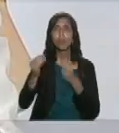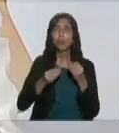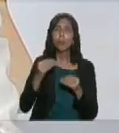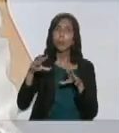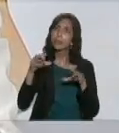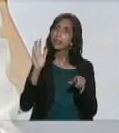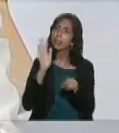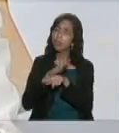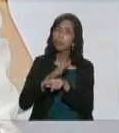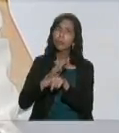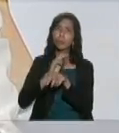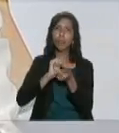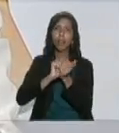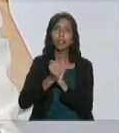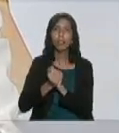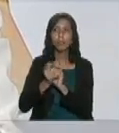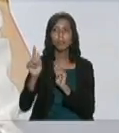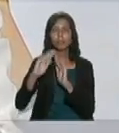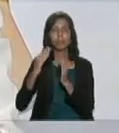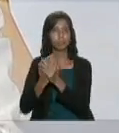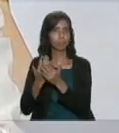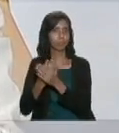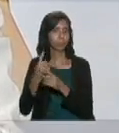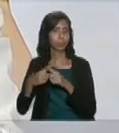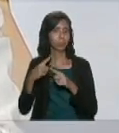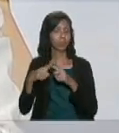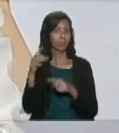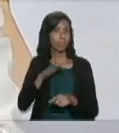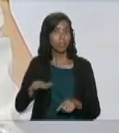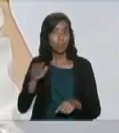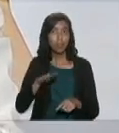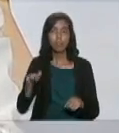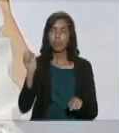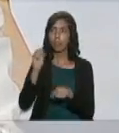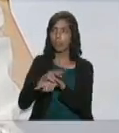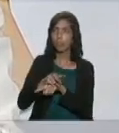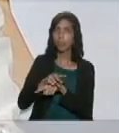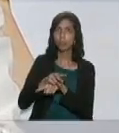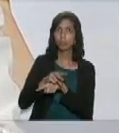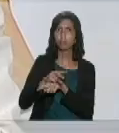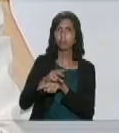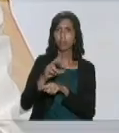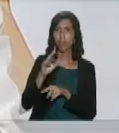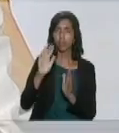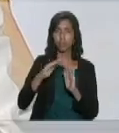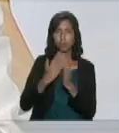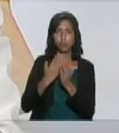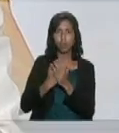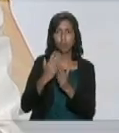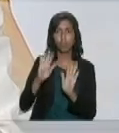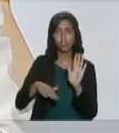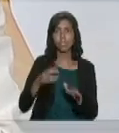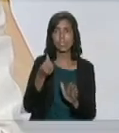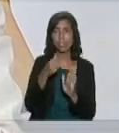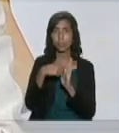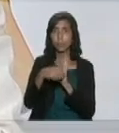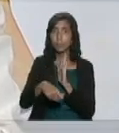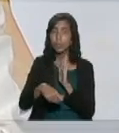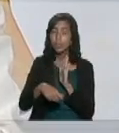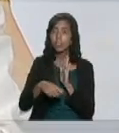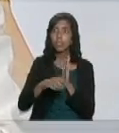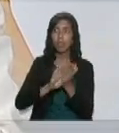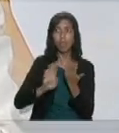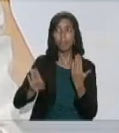nesse processo de adaptação do bebê na creche. Porque a criança entra na creche com 6 meses, em geral, e